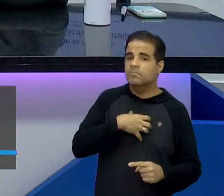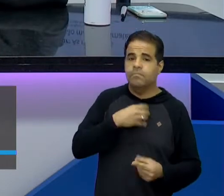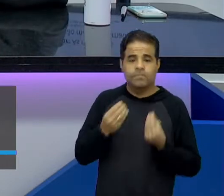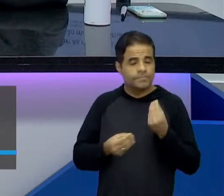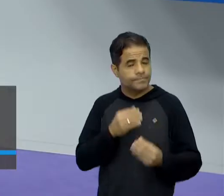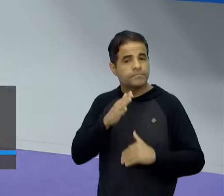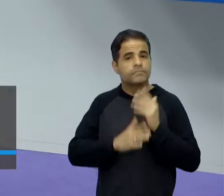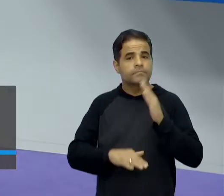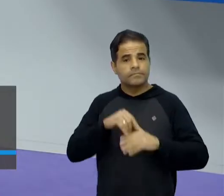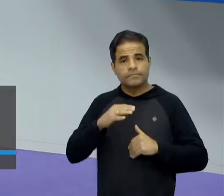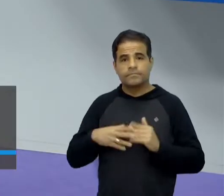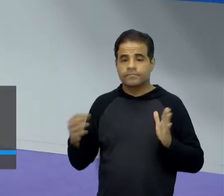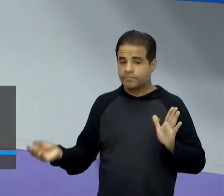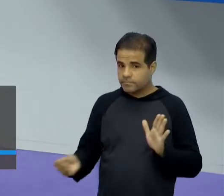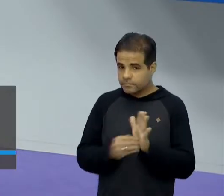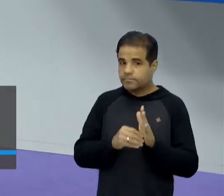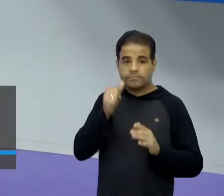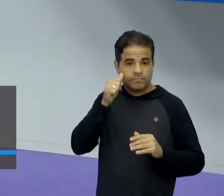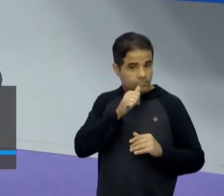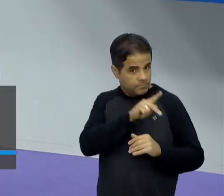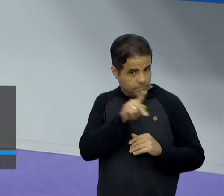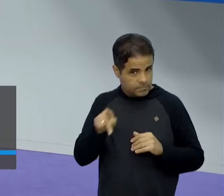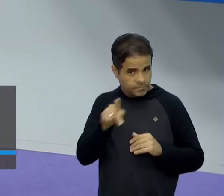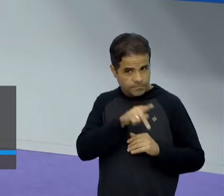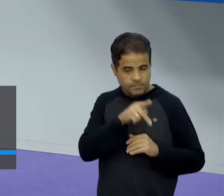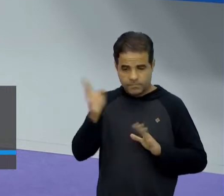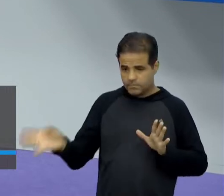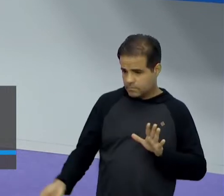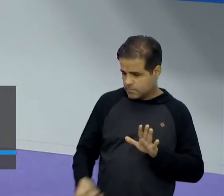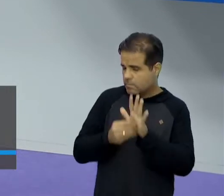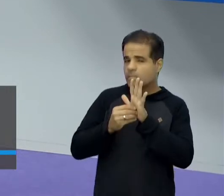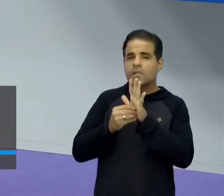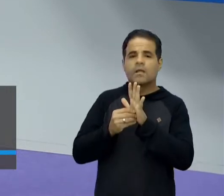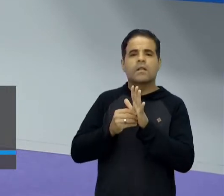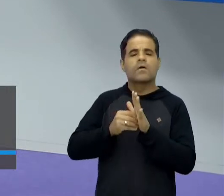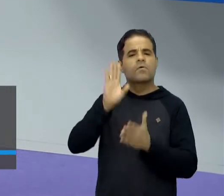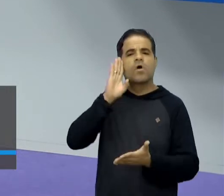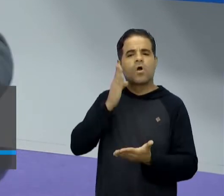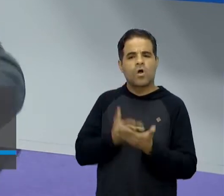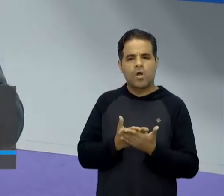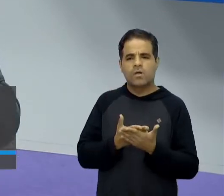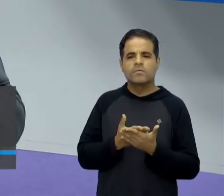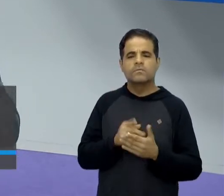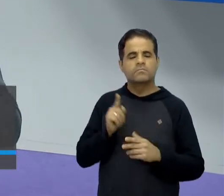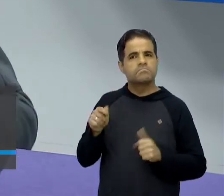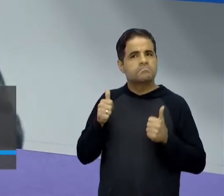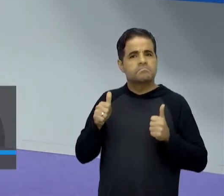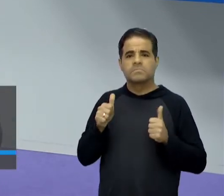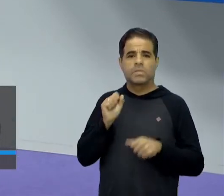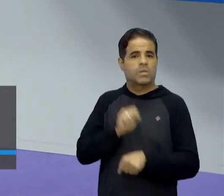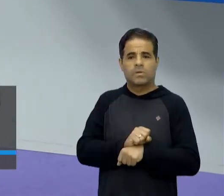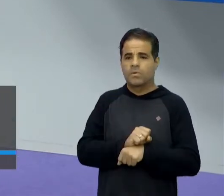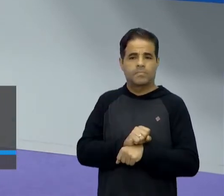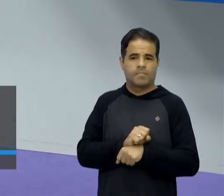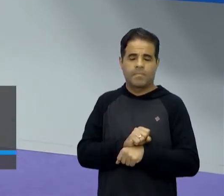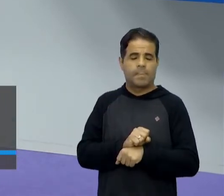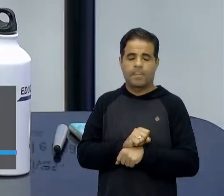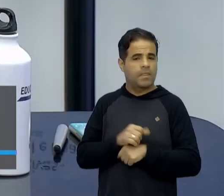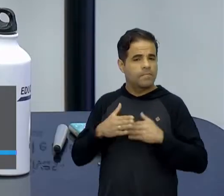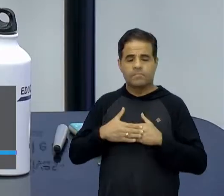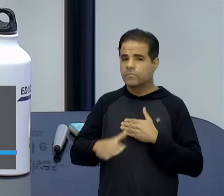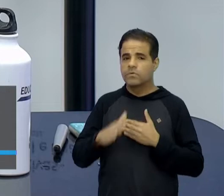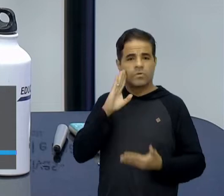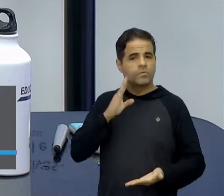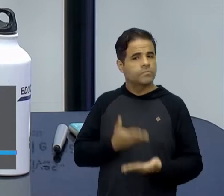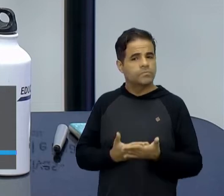Muito bem. A professora Juliana, quando ela colocou isso, ela foi otimista e fofa. Eu não serei nem